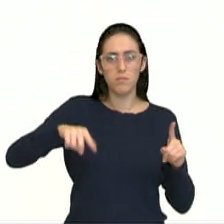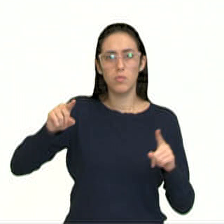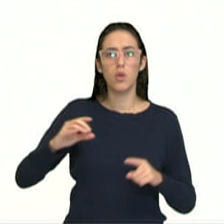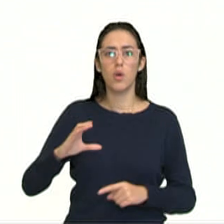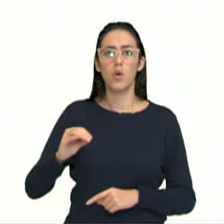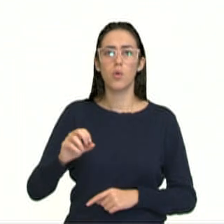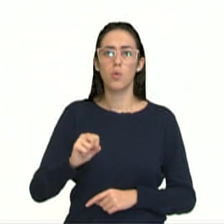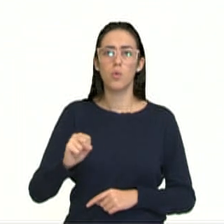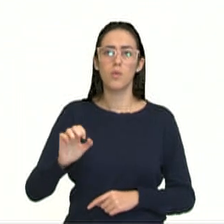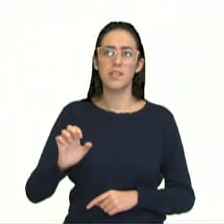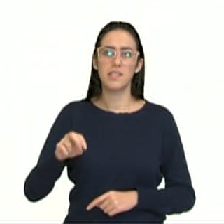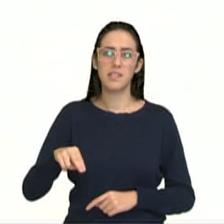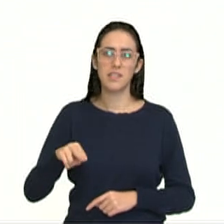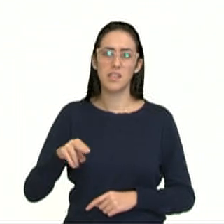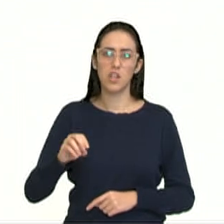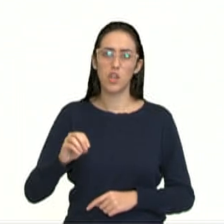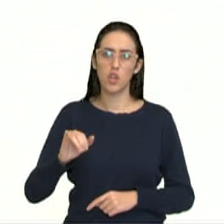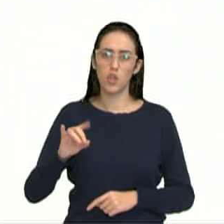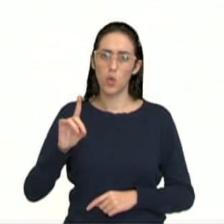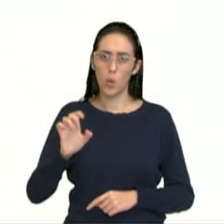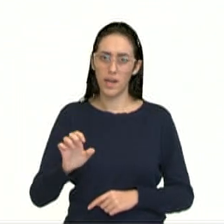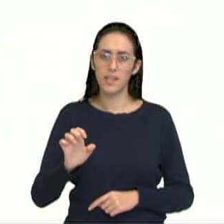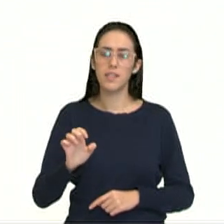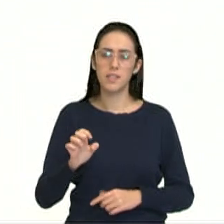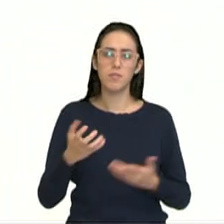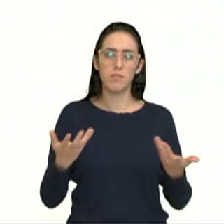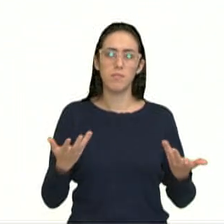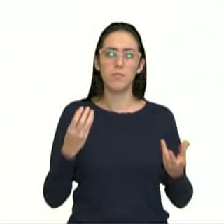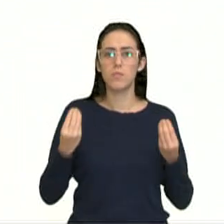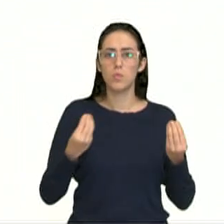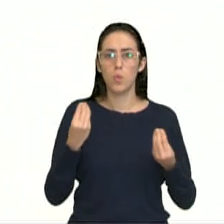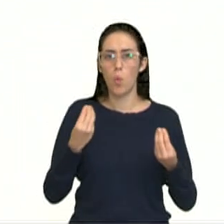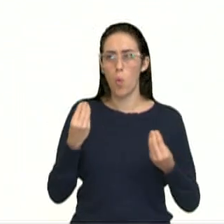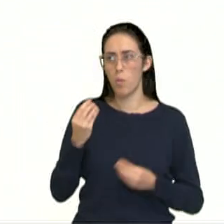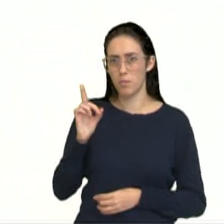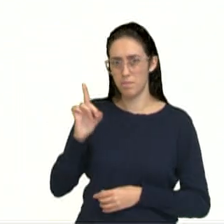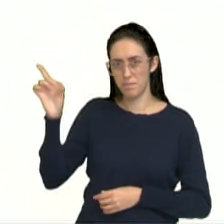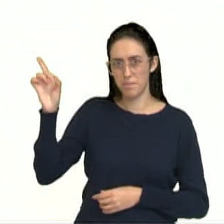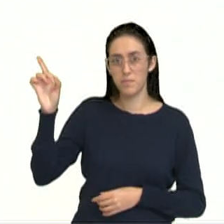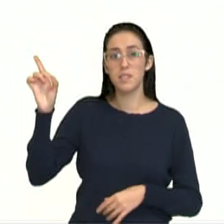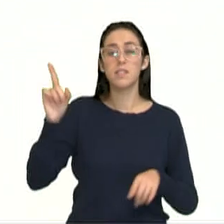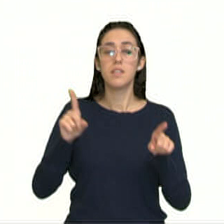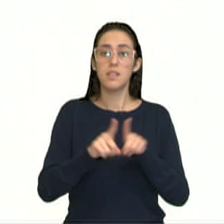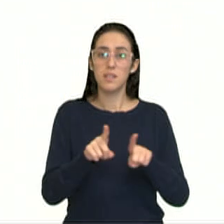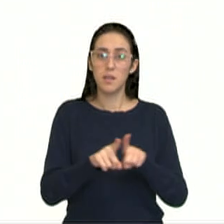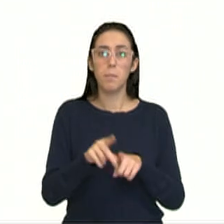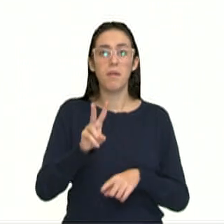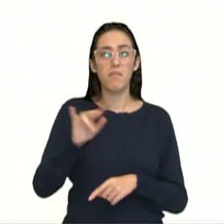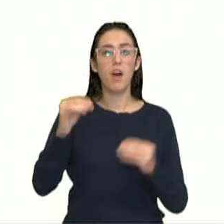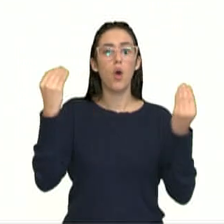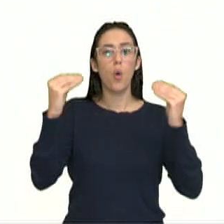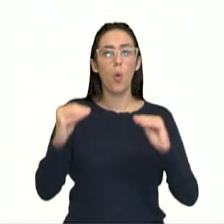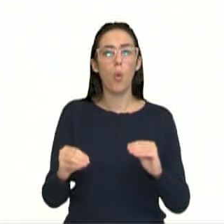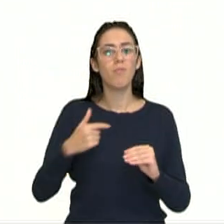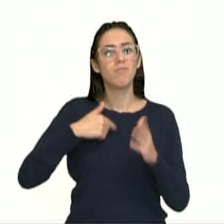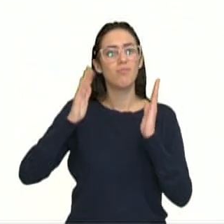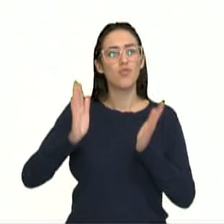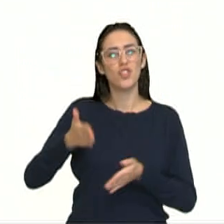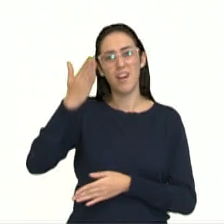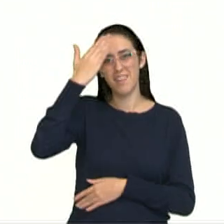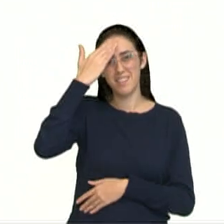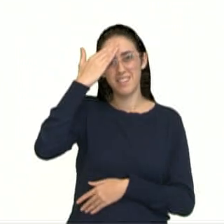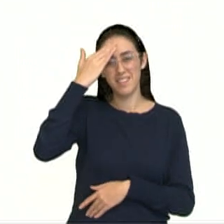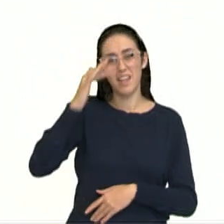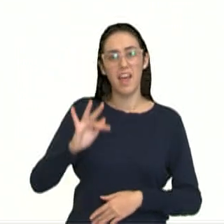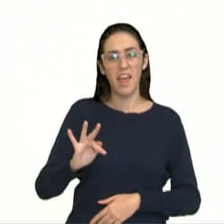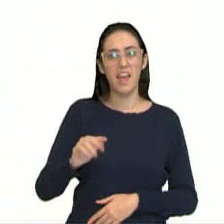cossenoide, ela se comporta aí dentro do gráfico, e eu vou colocar o que eu acabei de descobrir, que é a f